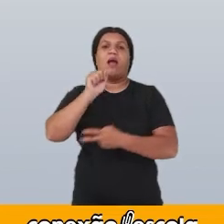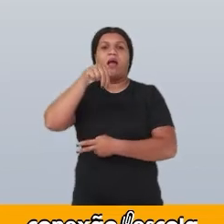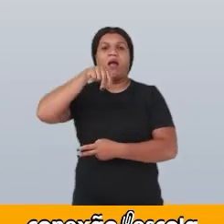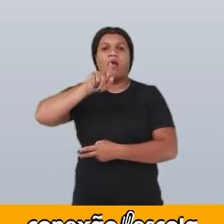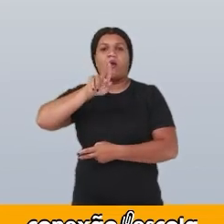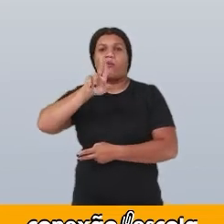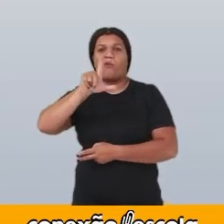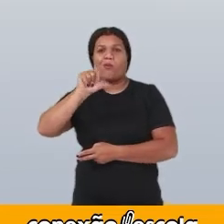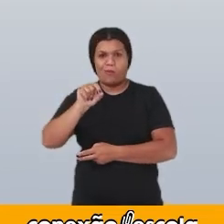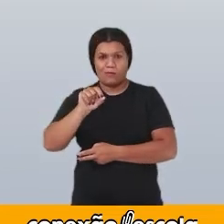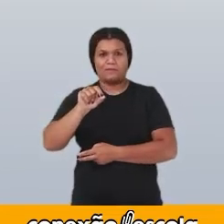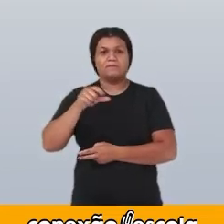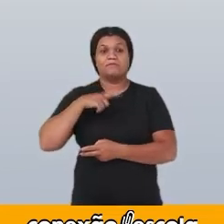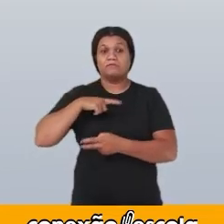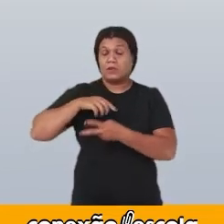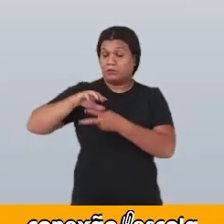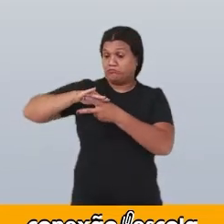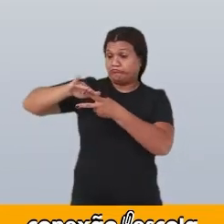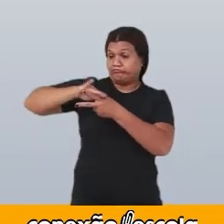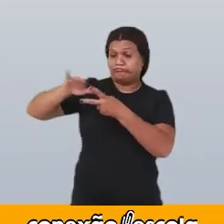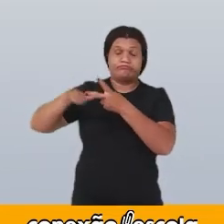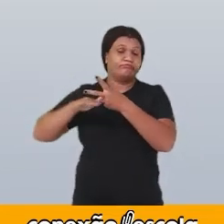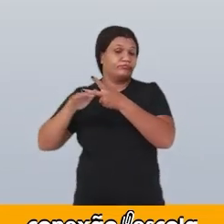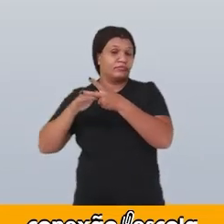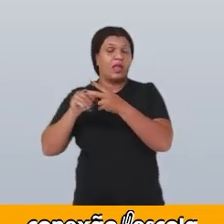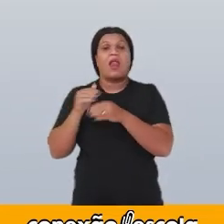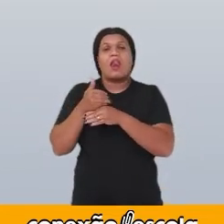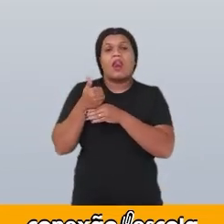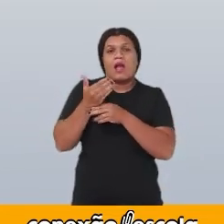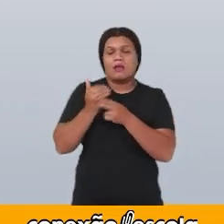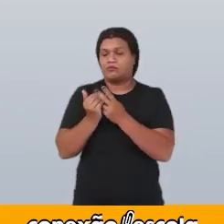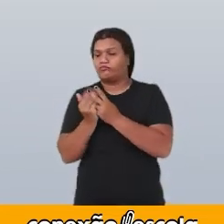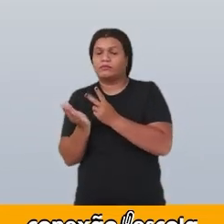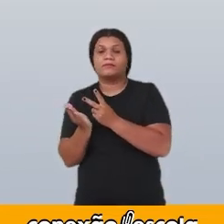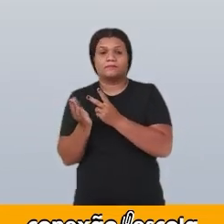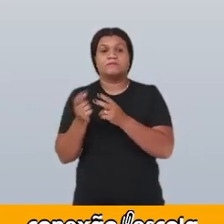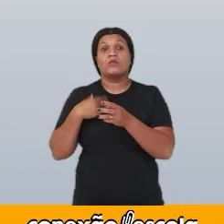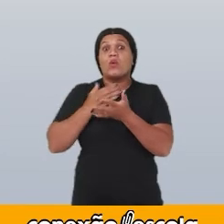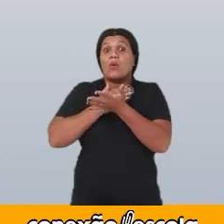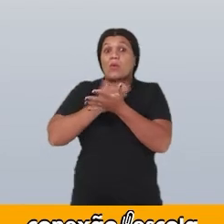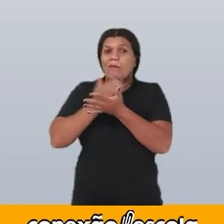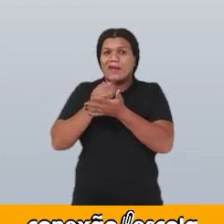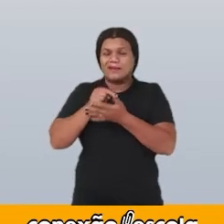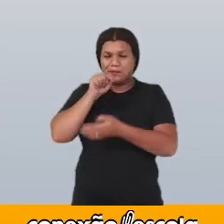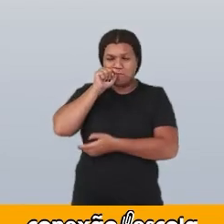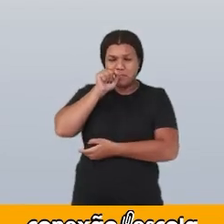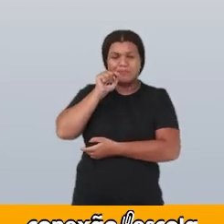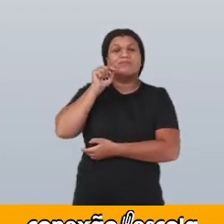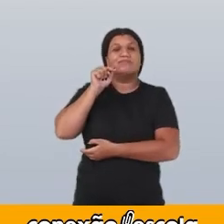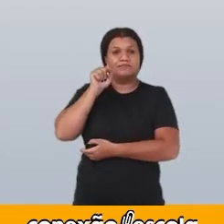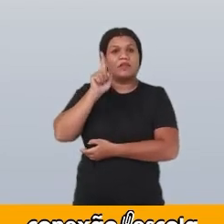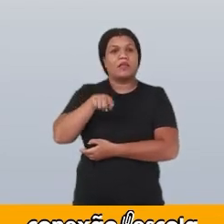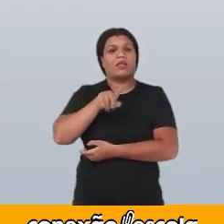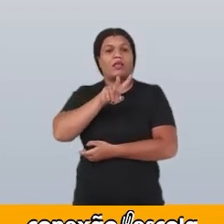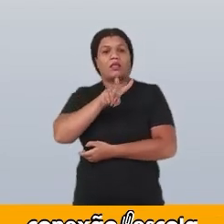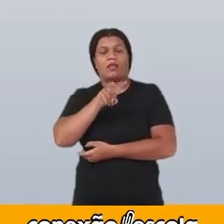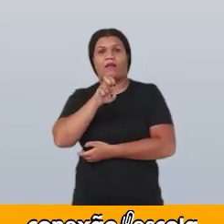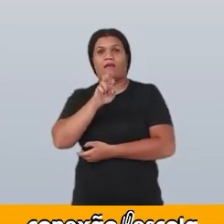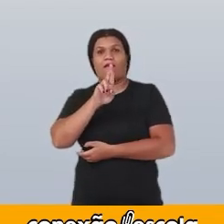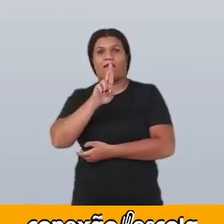são chamadas de lados do ângulo e o ponto de onde elas partem é o vértice. Nesse caso, o vértice foi